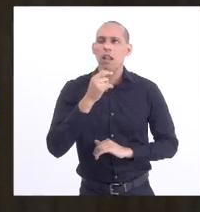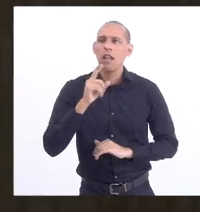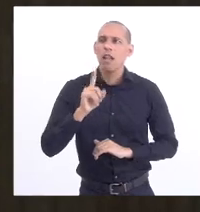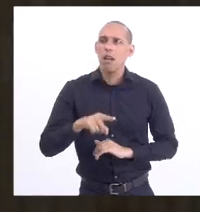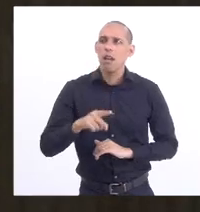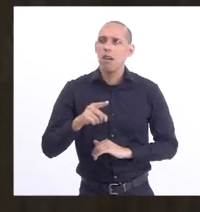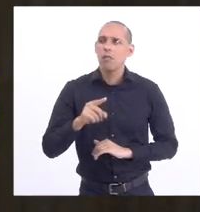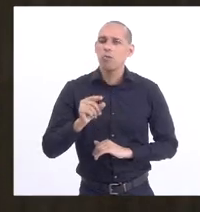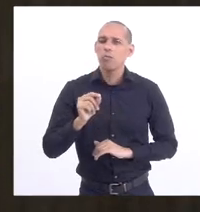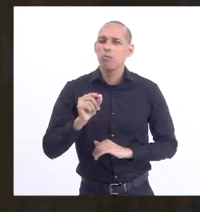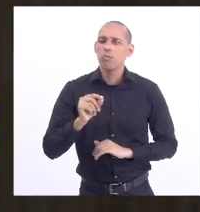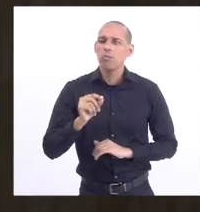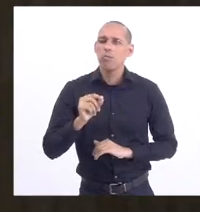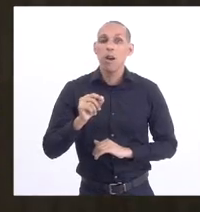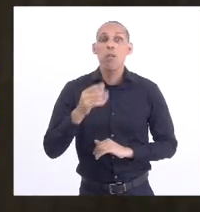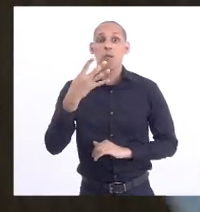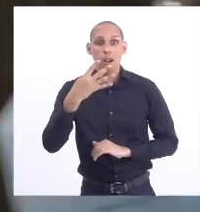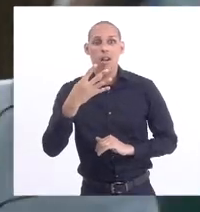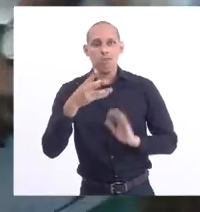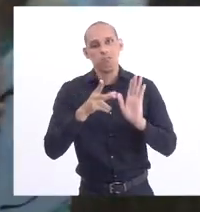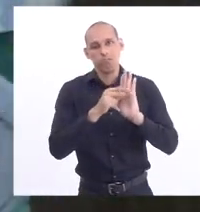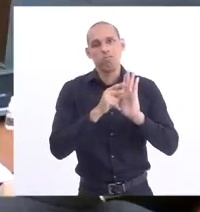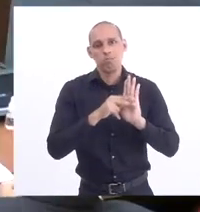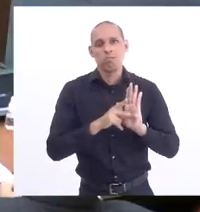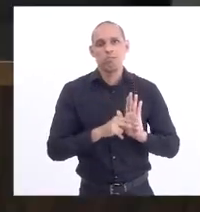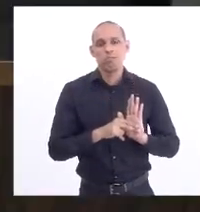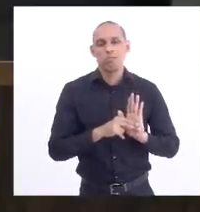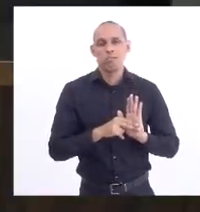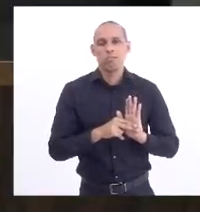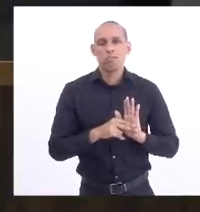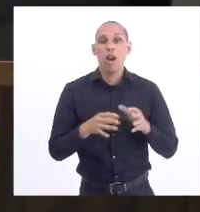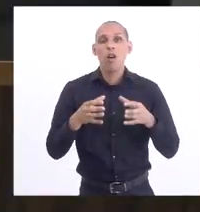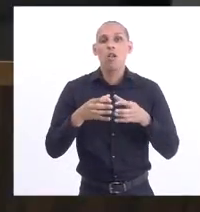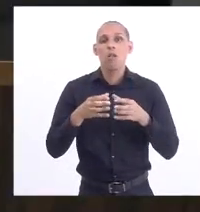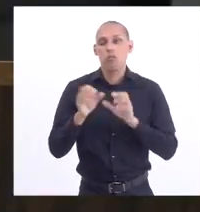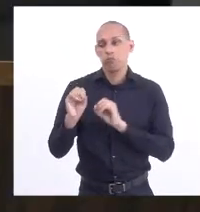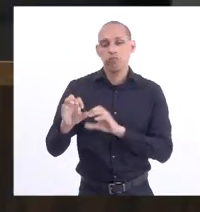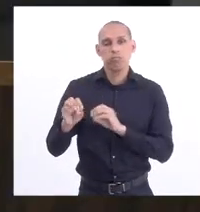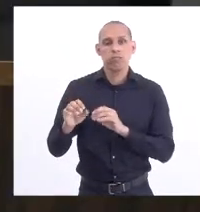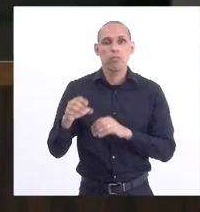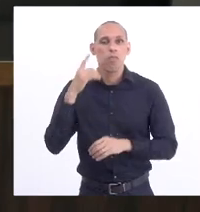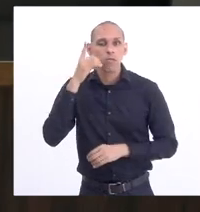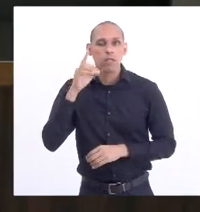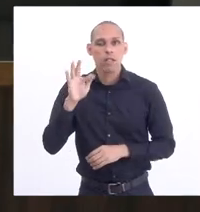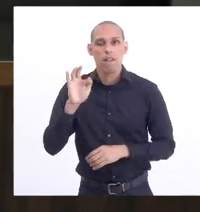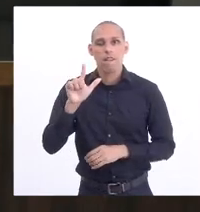São quatro emendas. Pela Comissão de Educação, deputado Flávio Serafini.